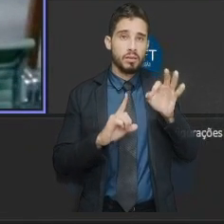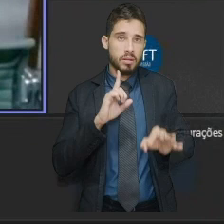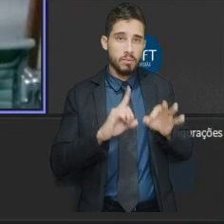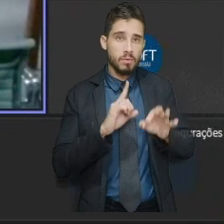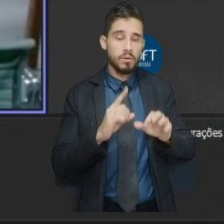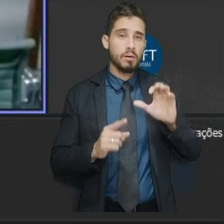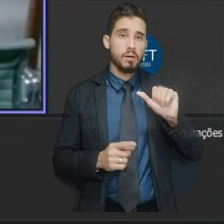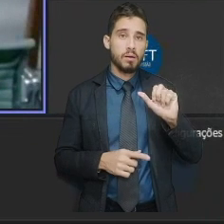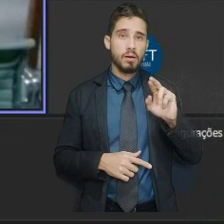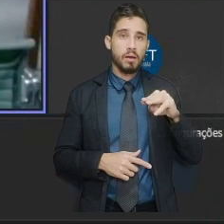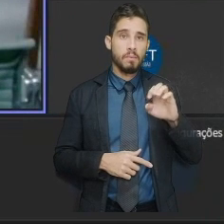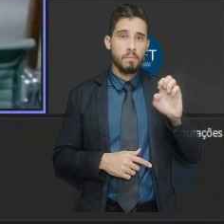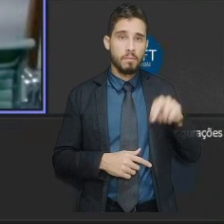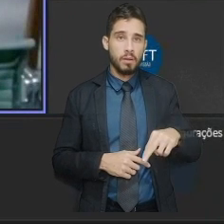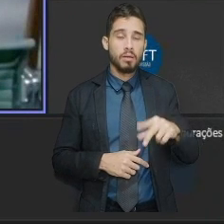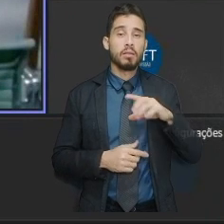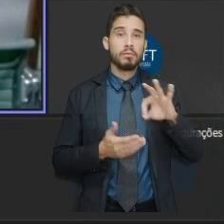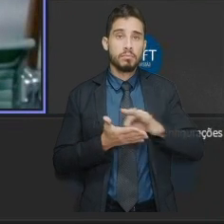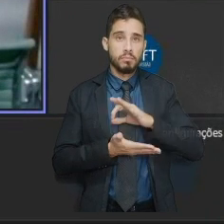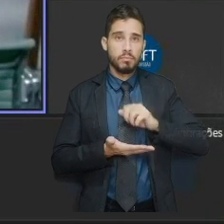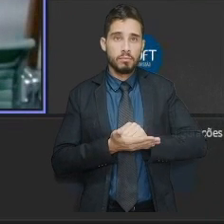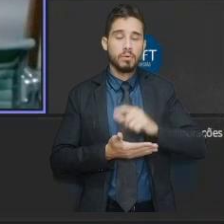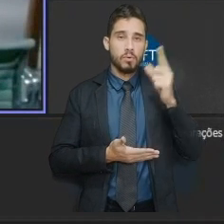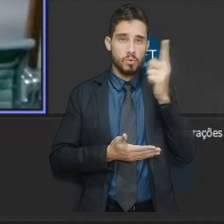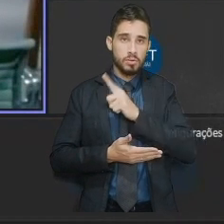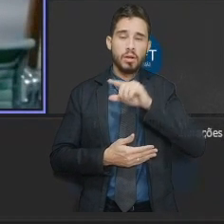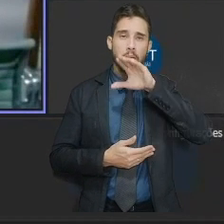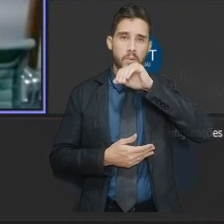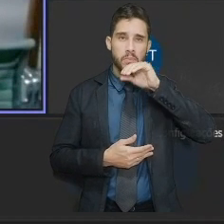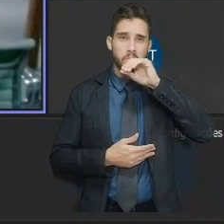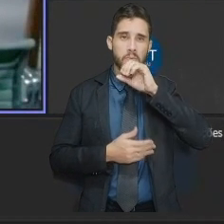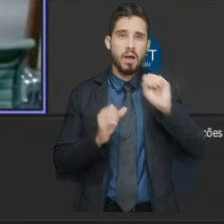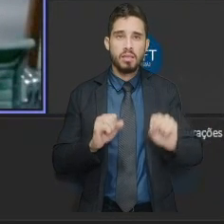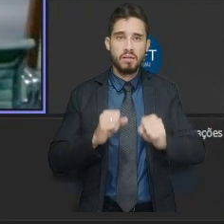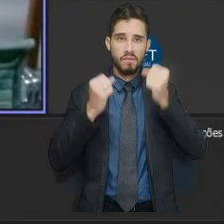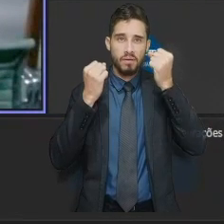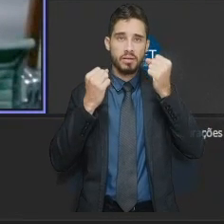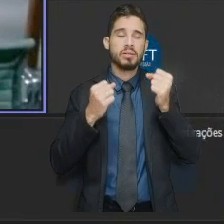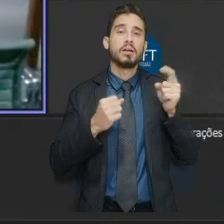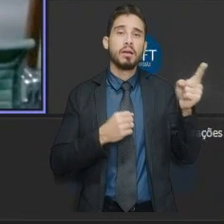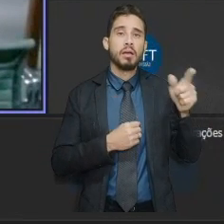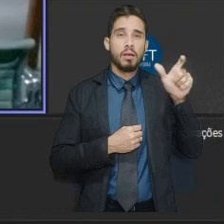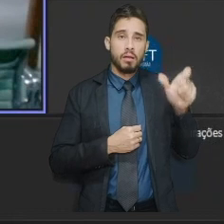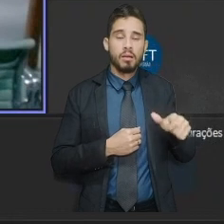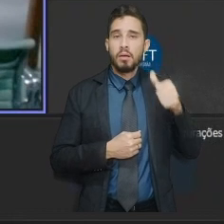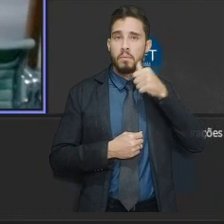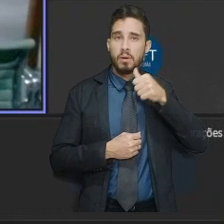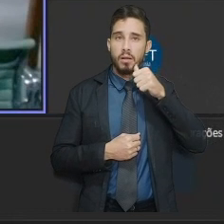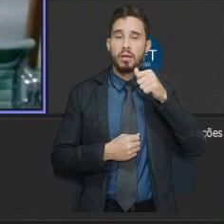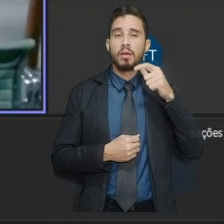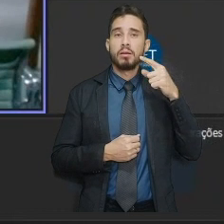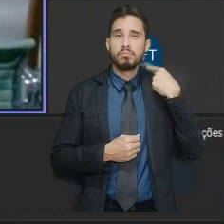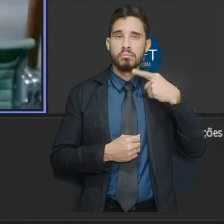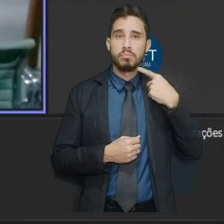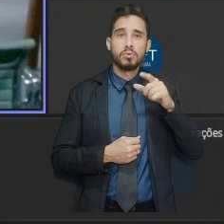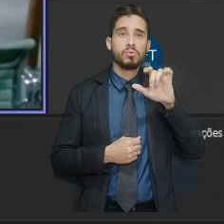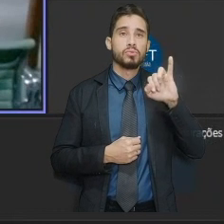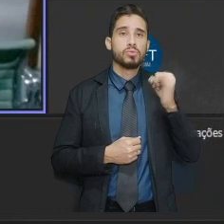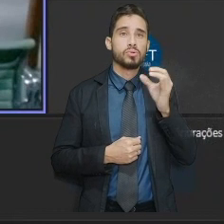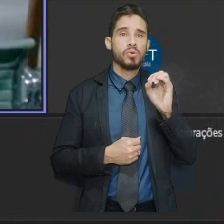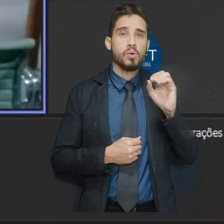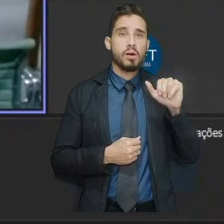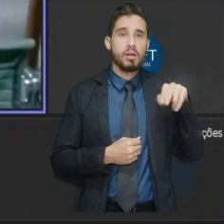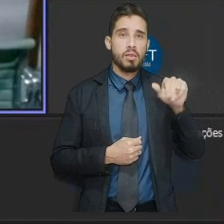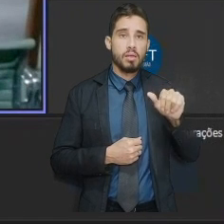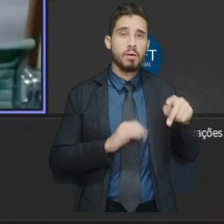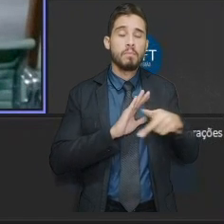da desembargadora Carmen Bittencourt, inscrita para sustentação oral pela parte agravante, a doutora Joana